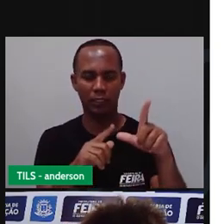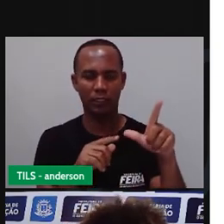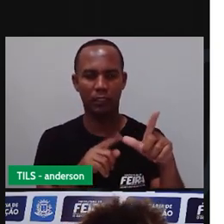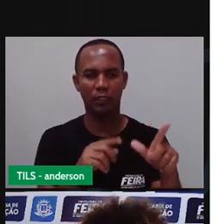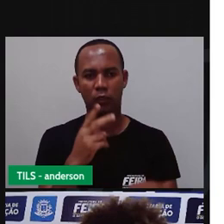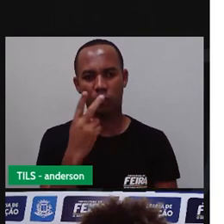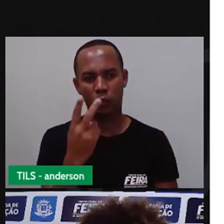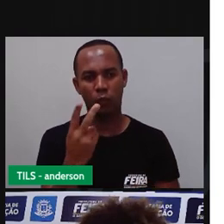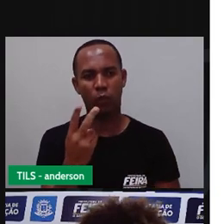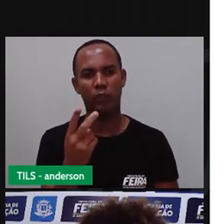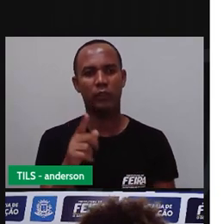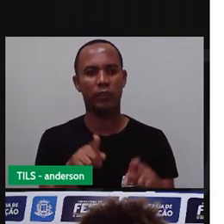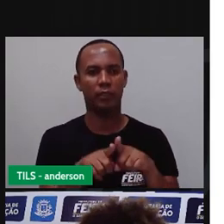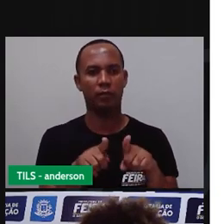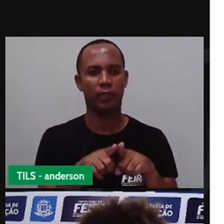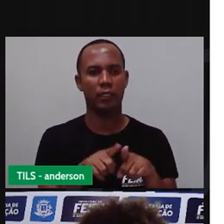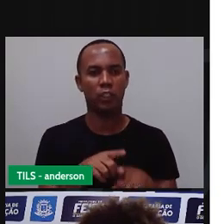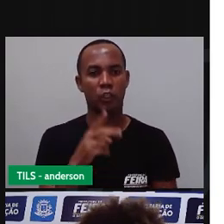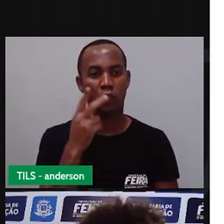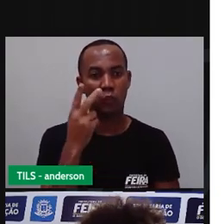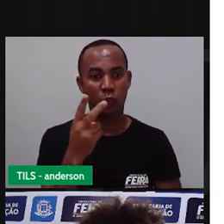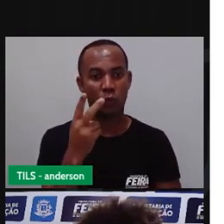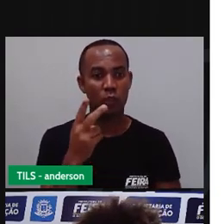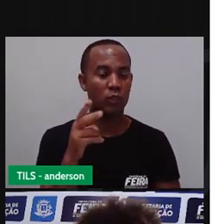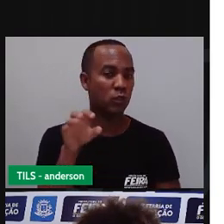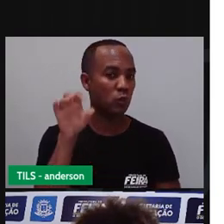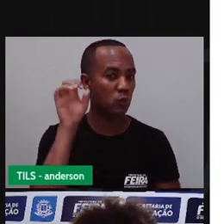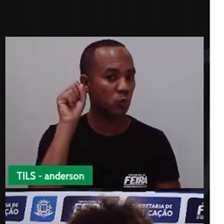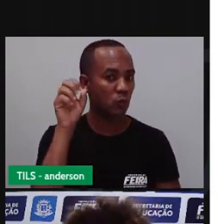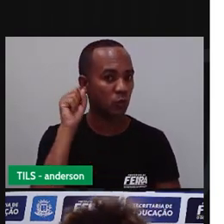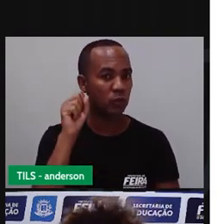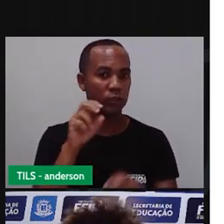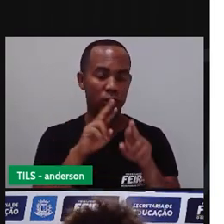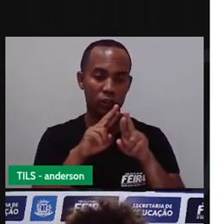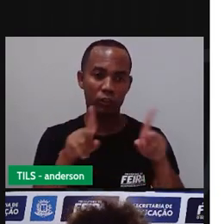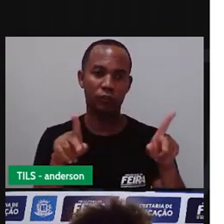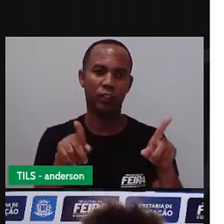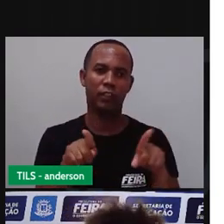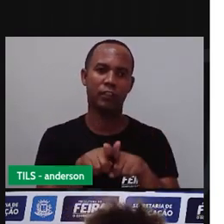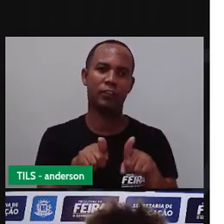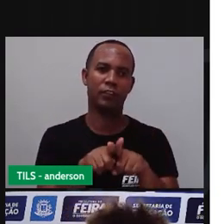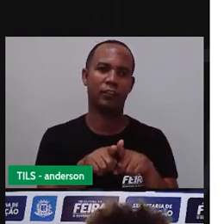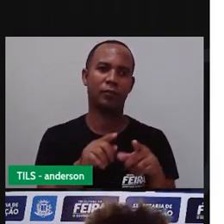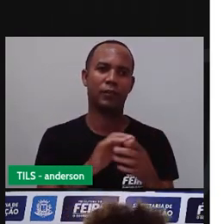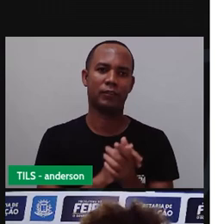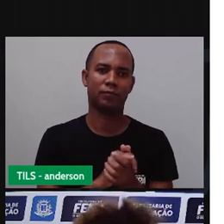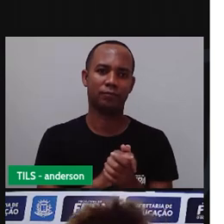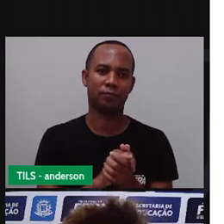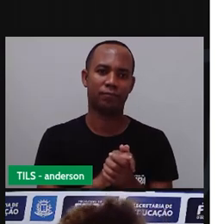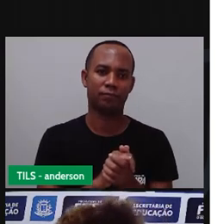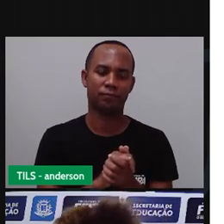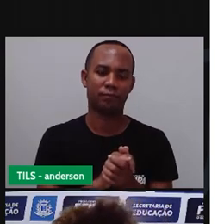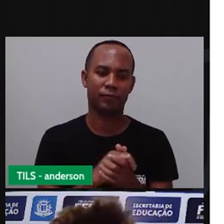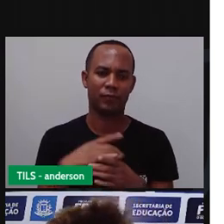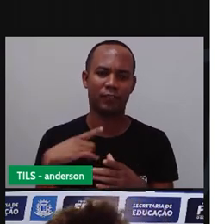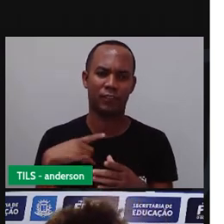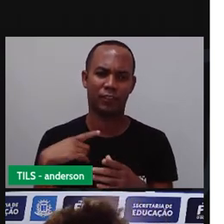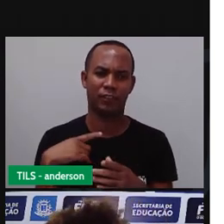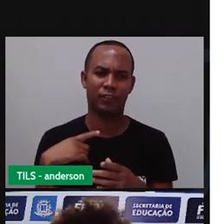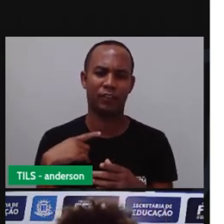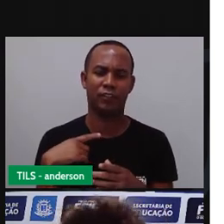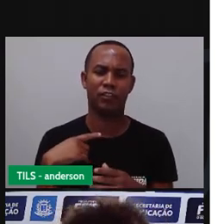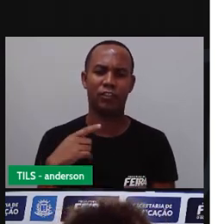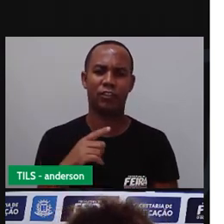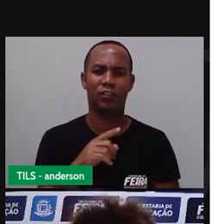duas letras e dois sons diferentes casa duas consoantes e 2 sons o que diferentes é tem uns dígrafos